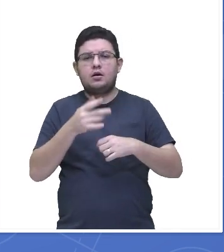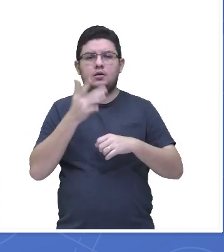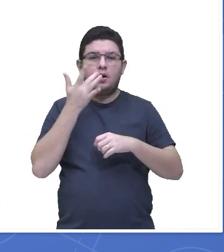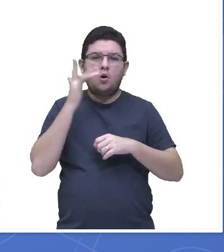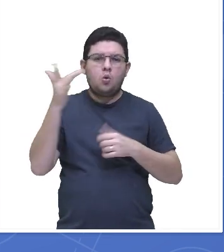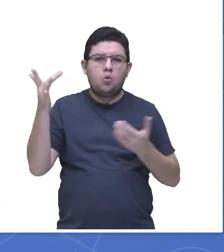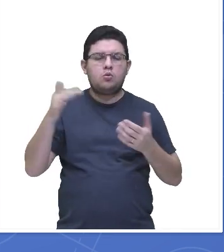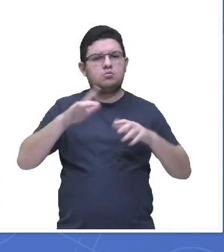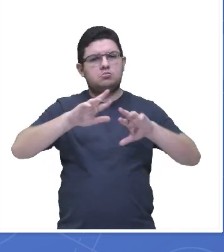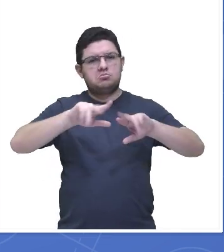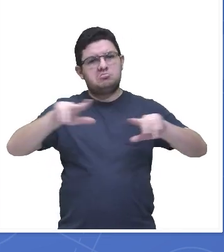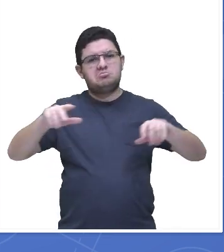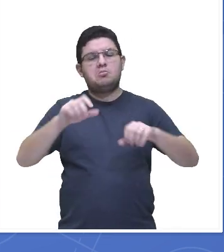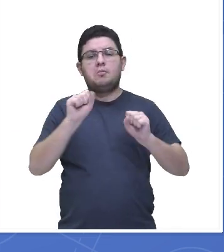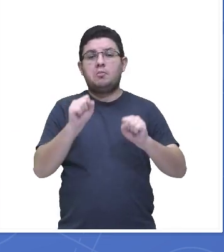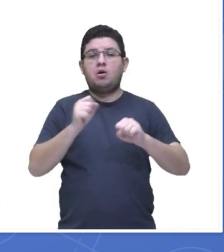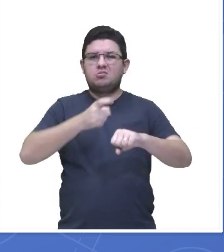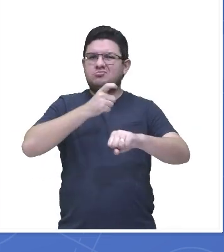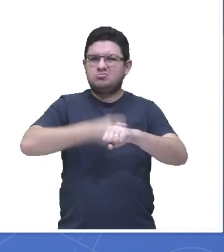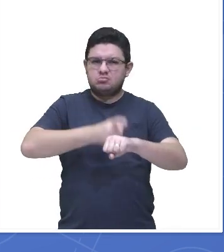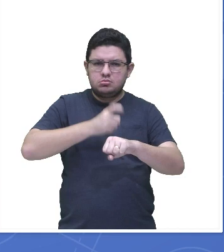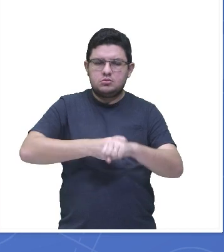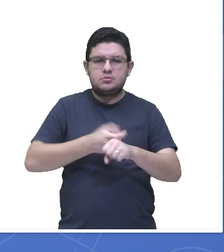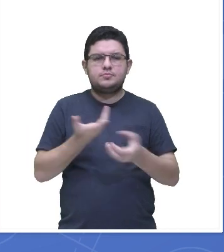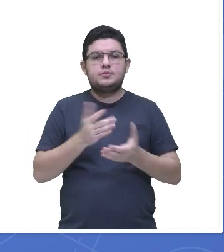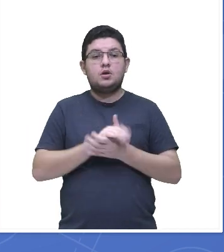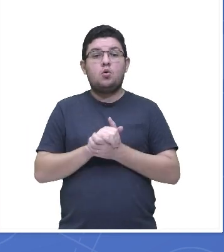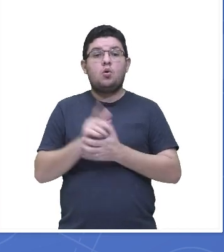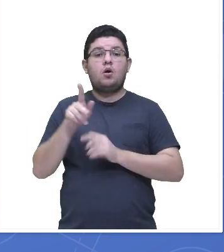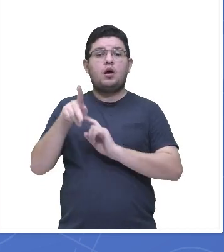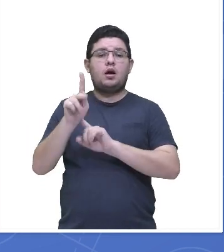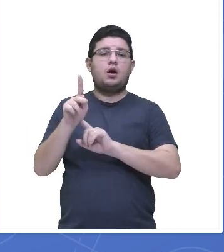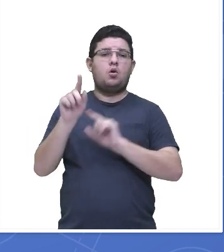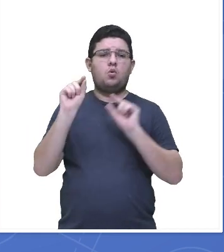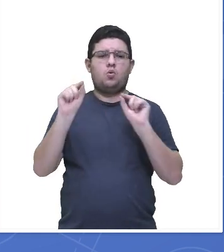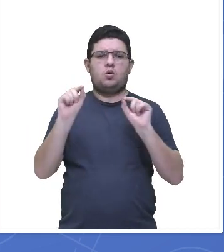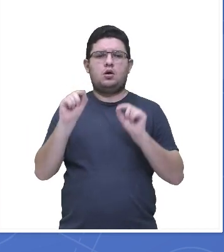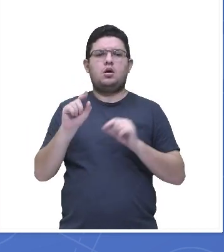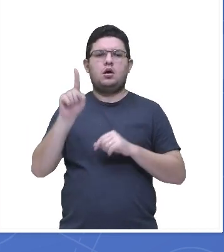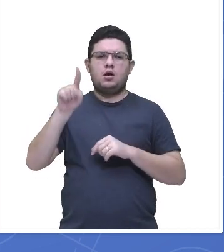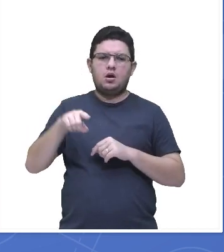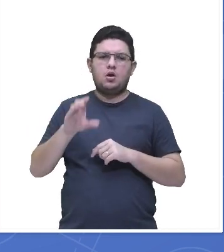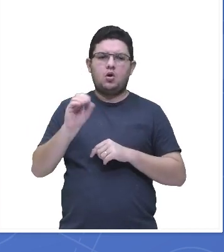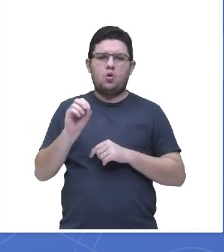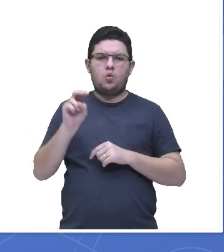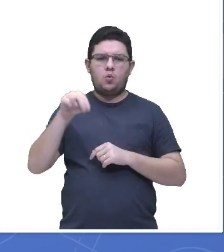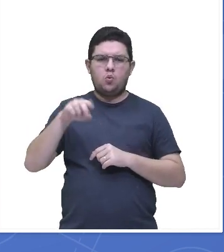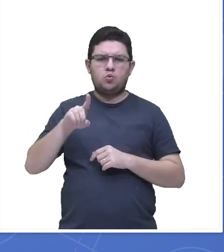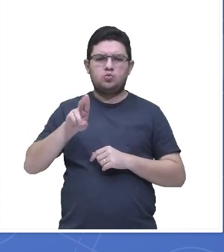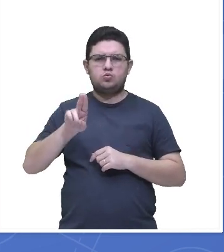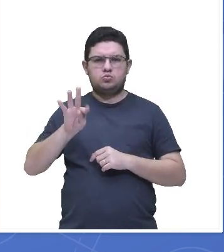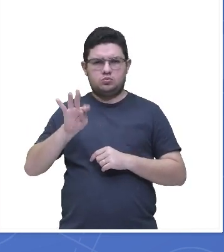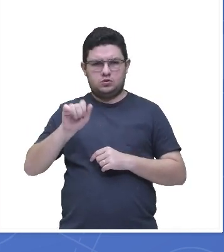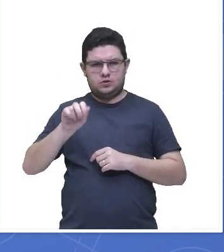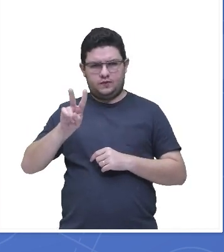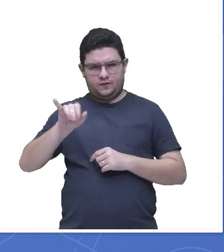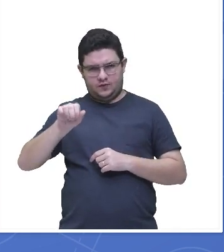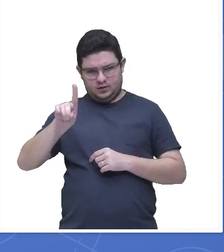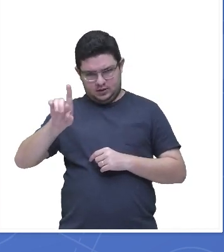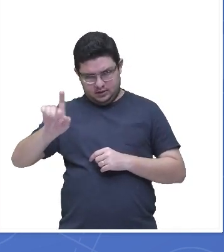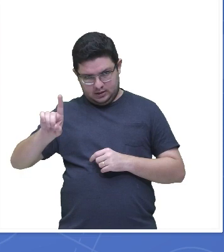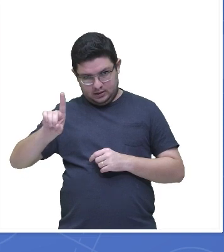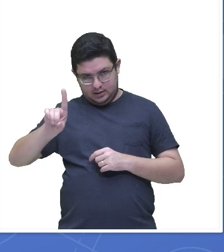o K é uma constante que é chamada de condutividade térmica do material.